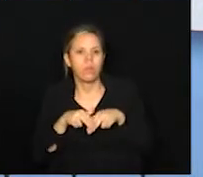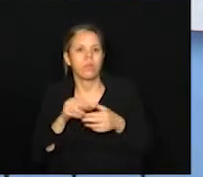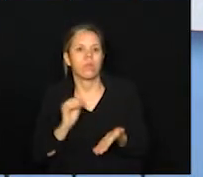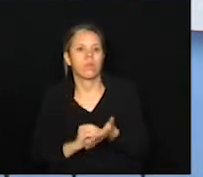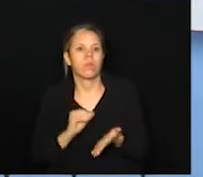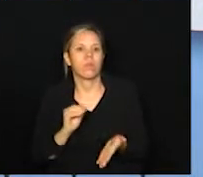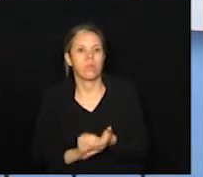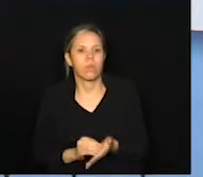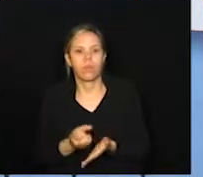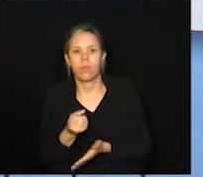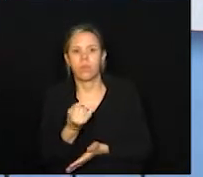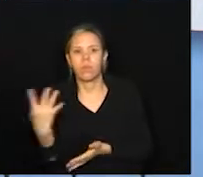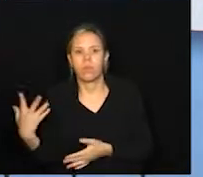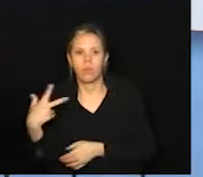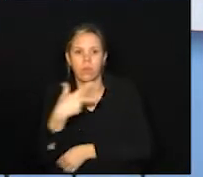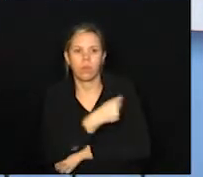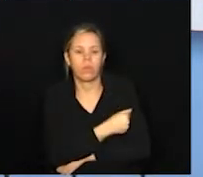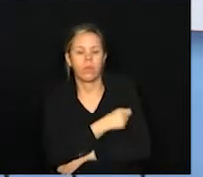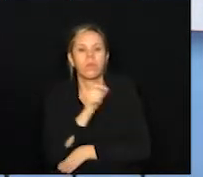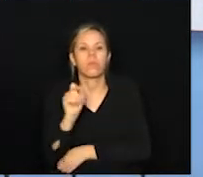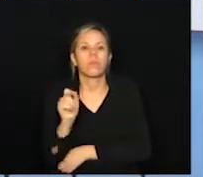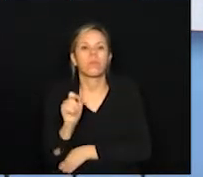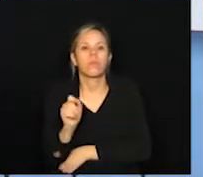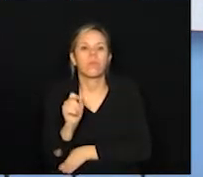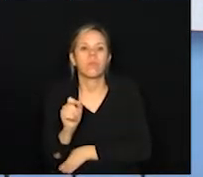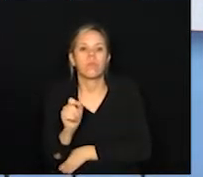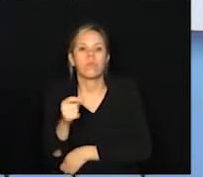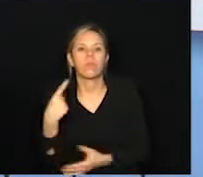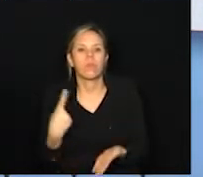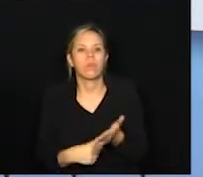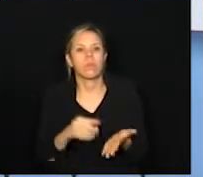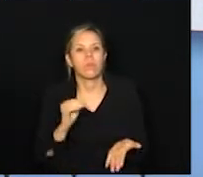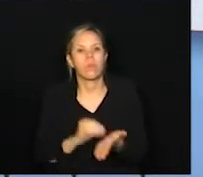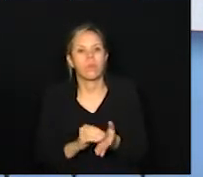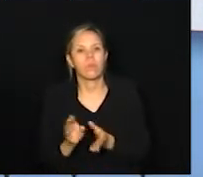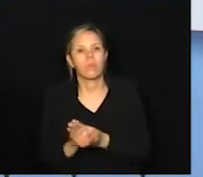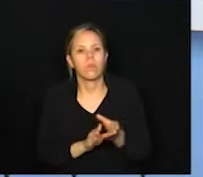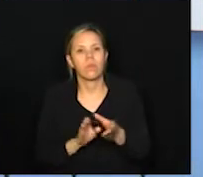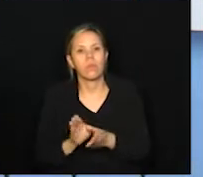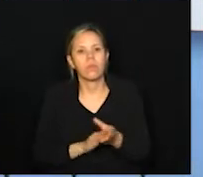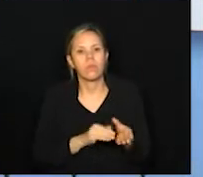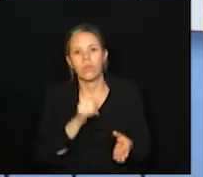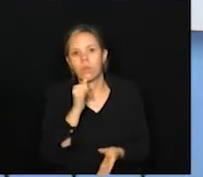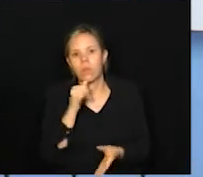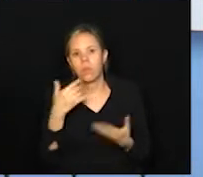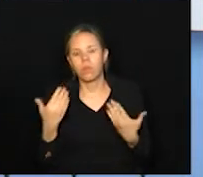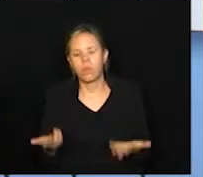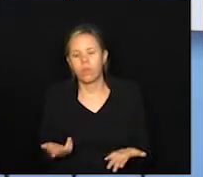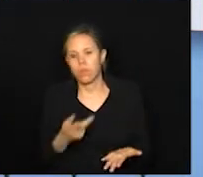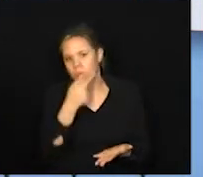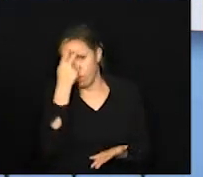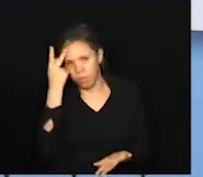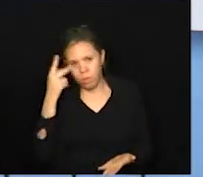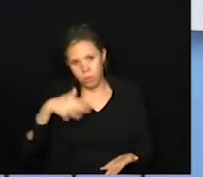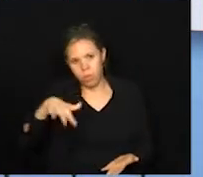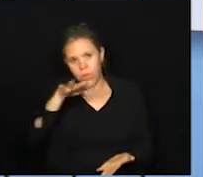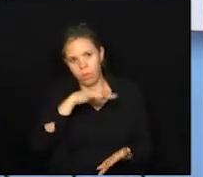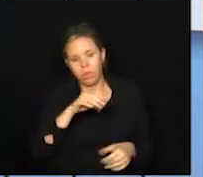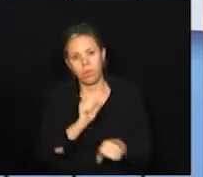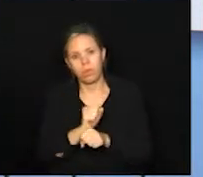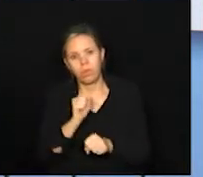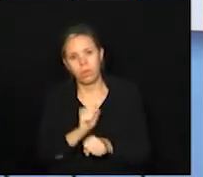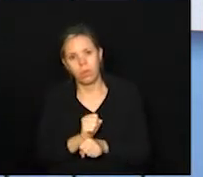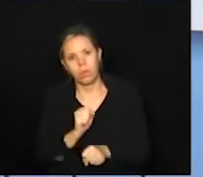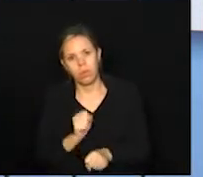falta das doses. Então, quem estava agendado, a orientação, inclusive, é para que essas pessoas